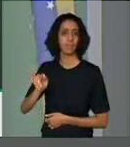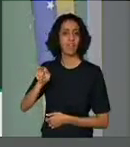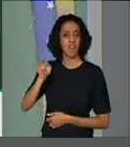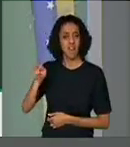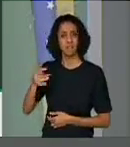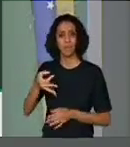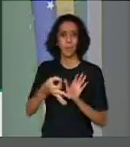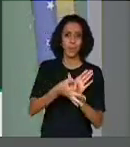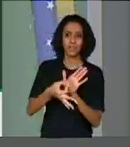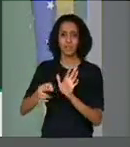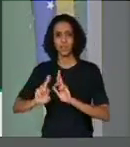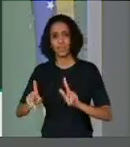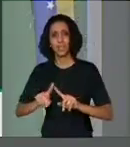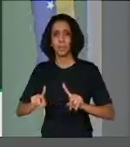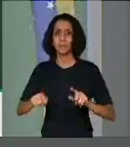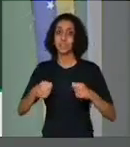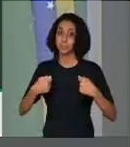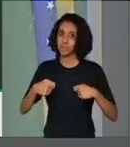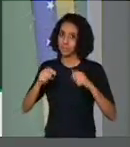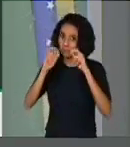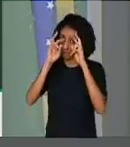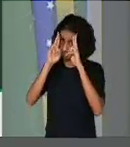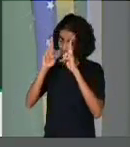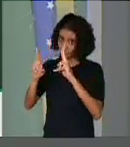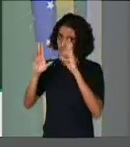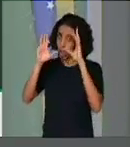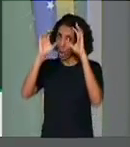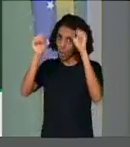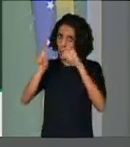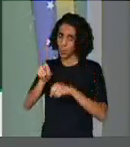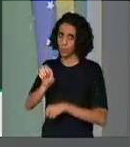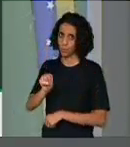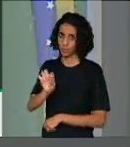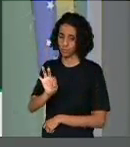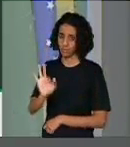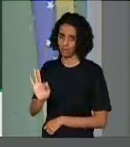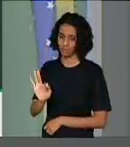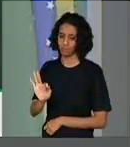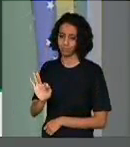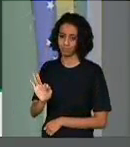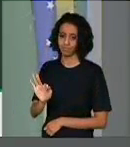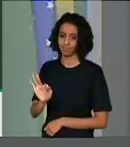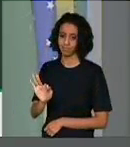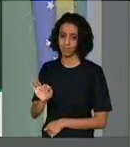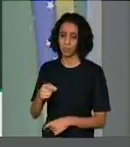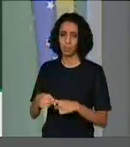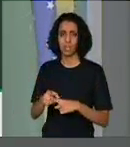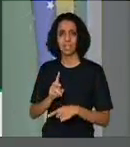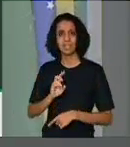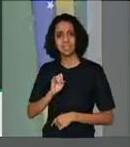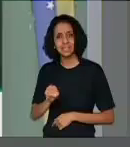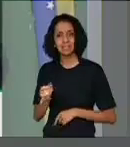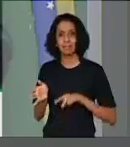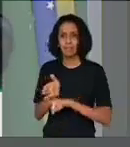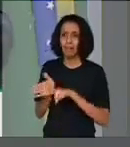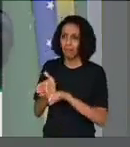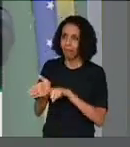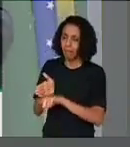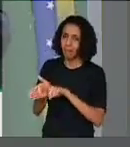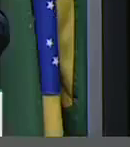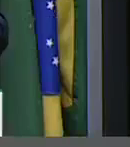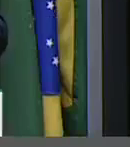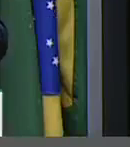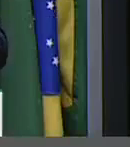mas a gente tem que ter um pouco de reverência pela Suprema Corte, porque se nós não começarmos a questioná-la, nós vamos